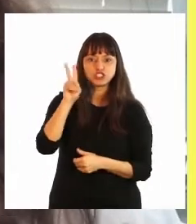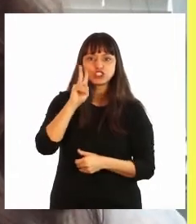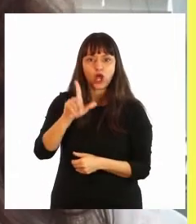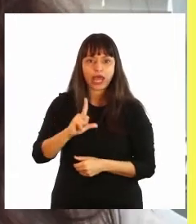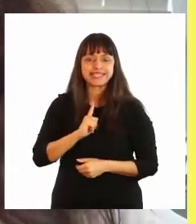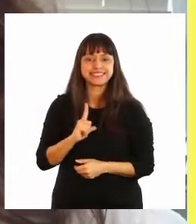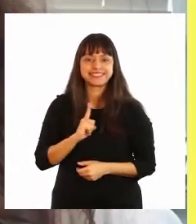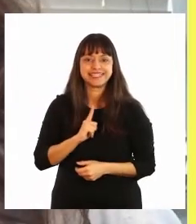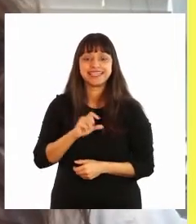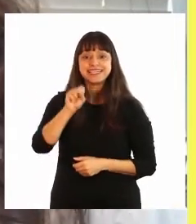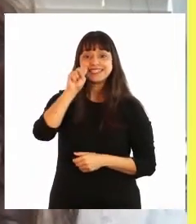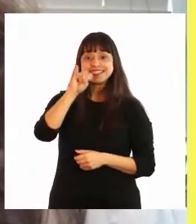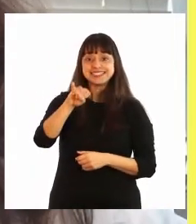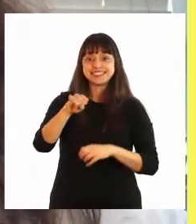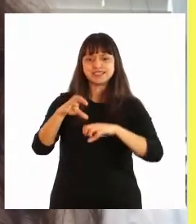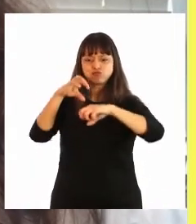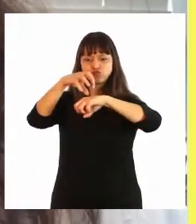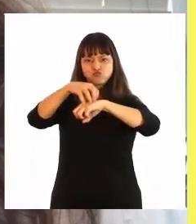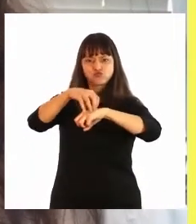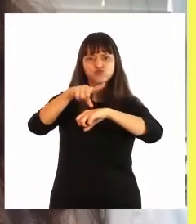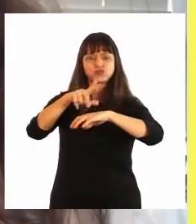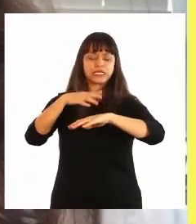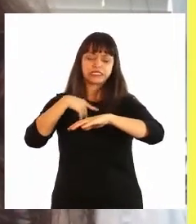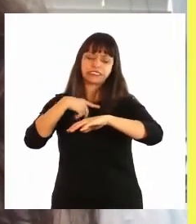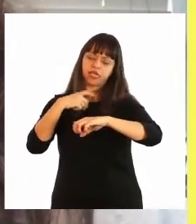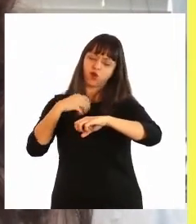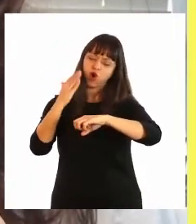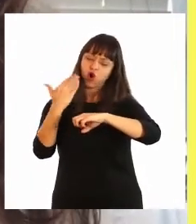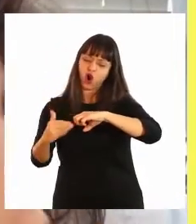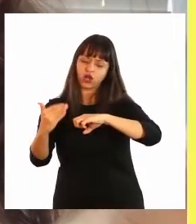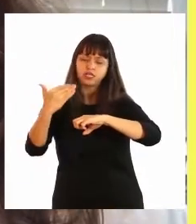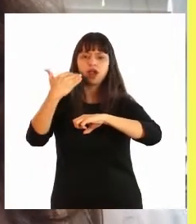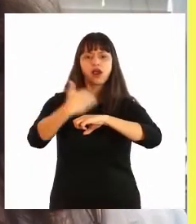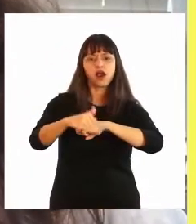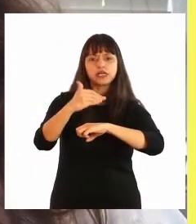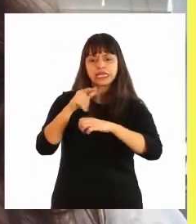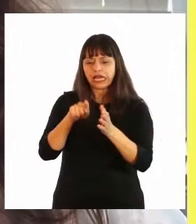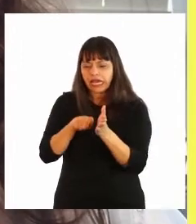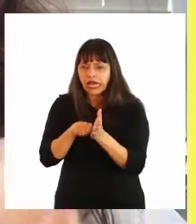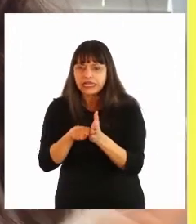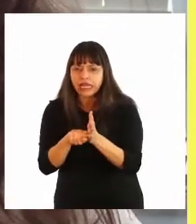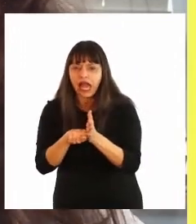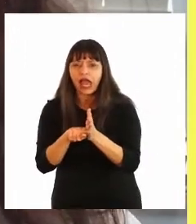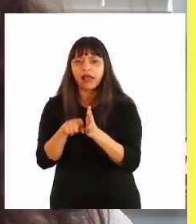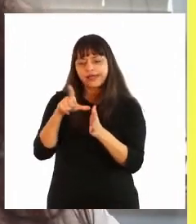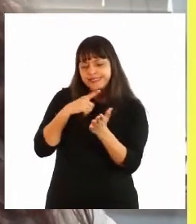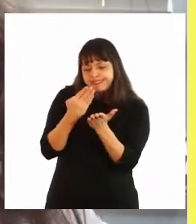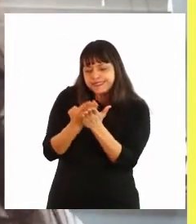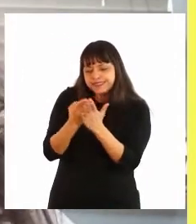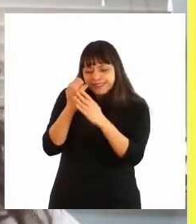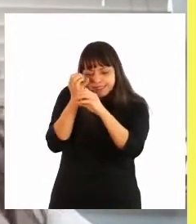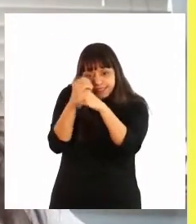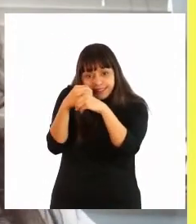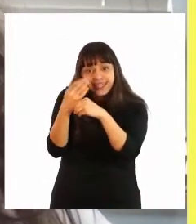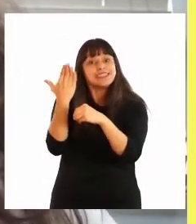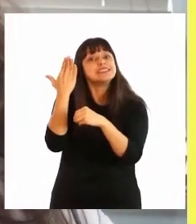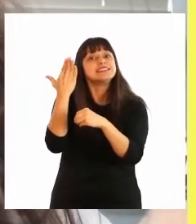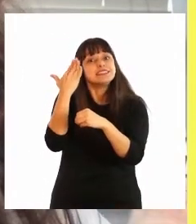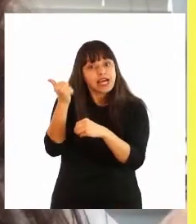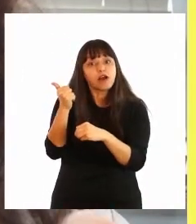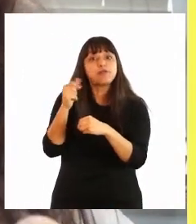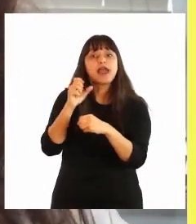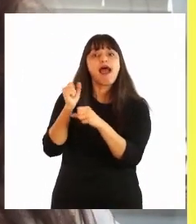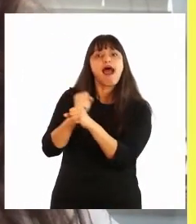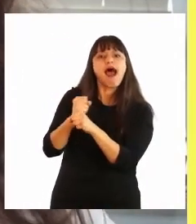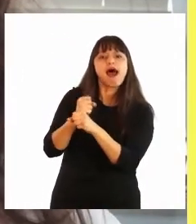gente corta ele e analisa, a gente sabe de quando ele se formou, tudo o que aconteceu com ele, porque olha só, ele